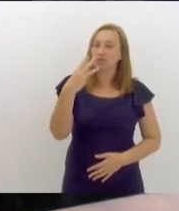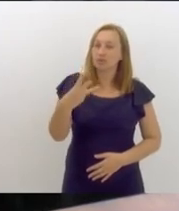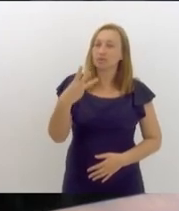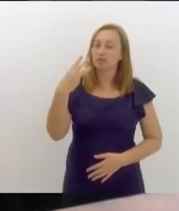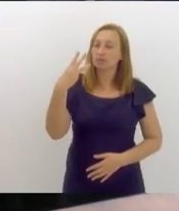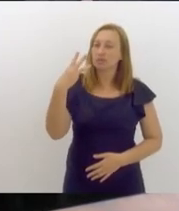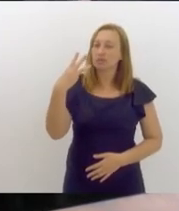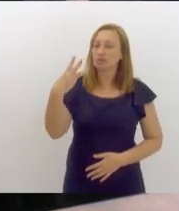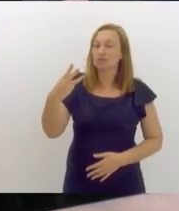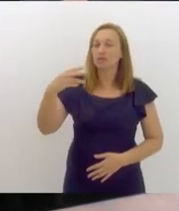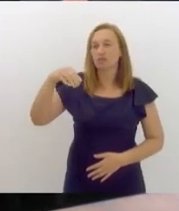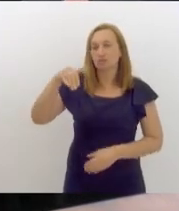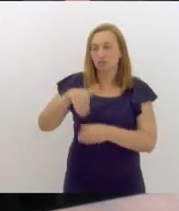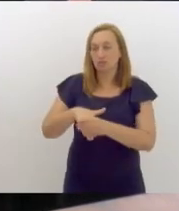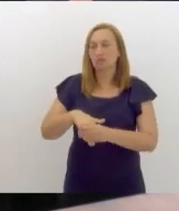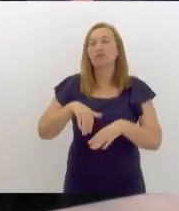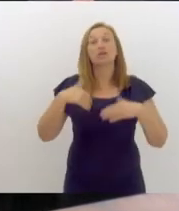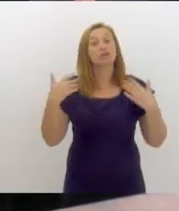então